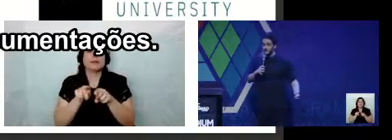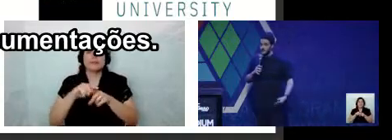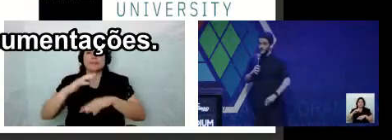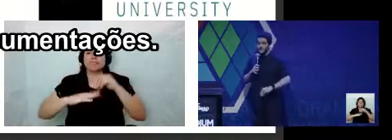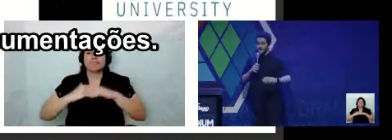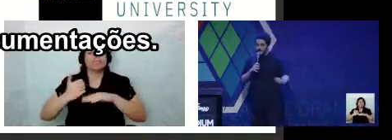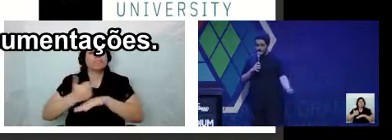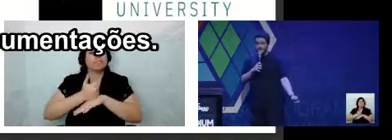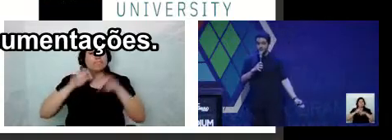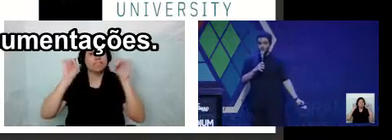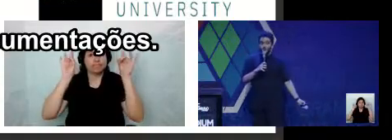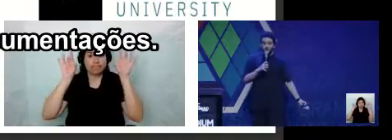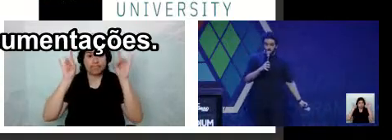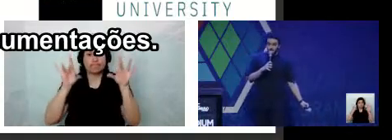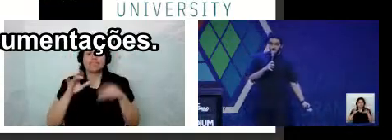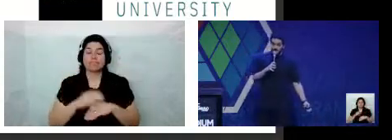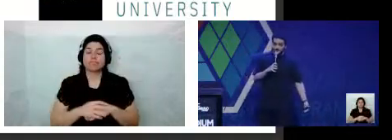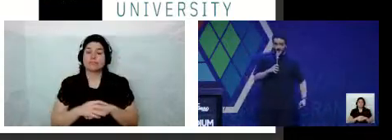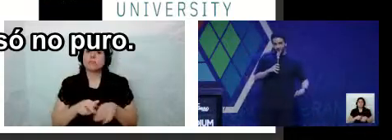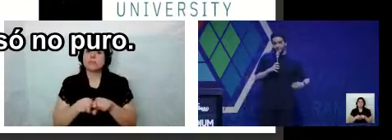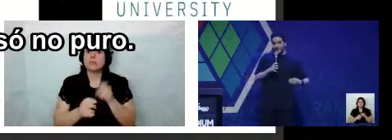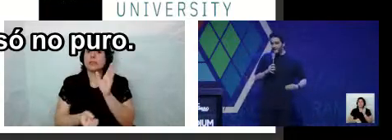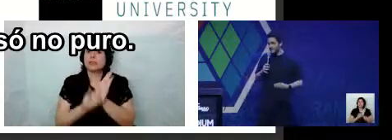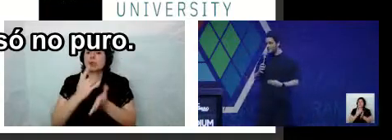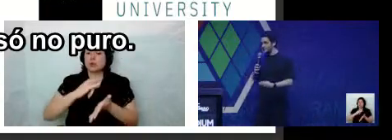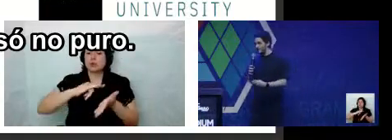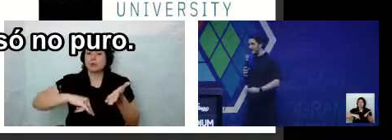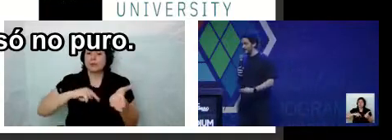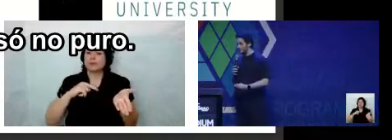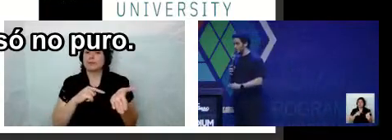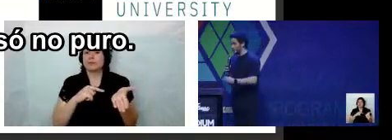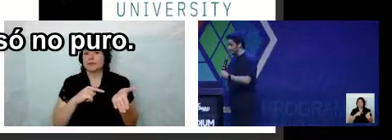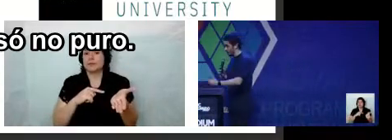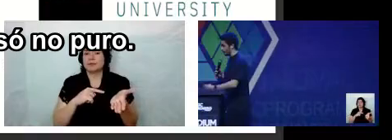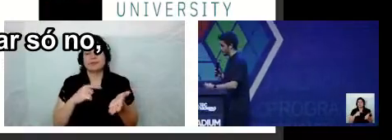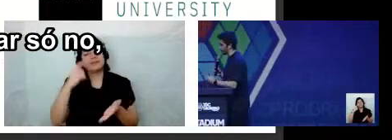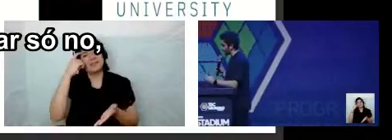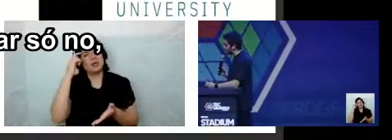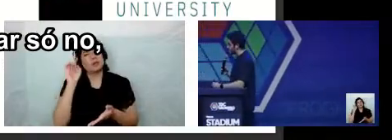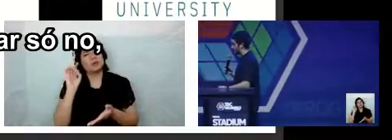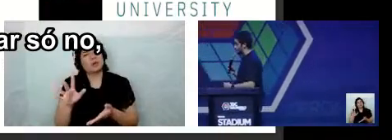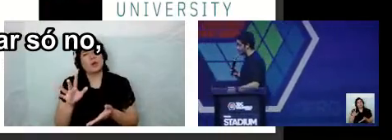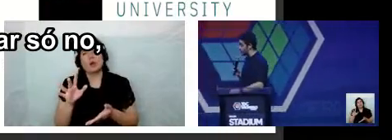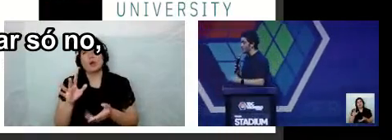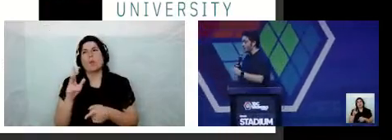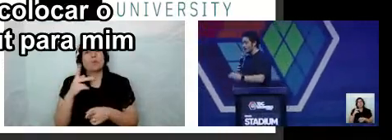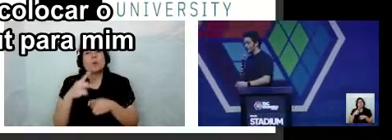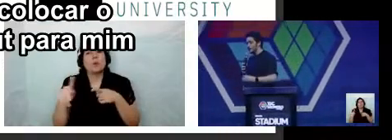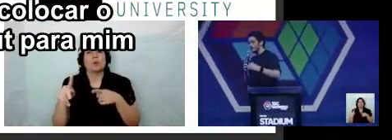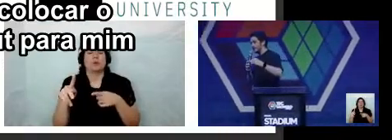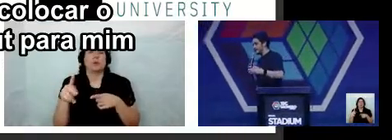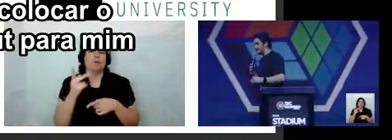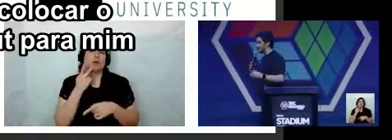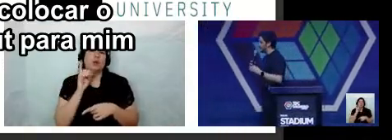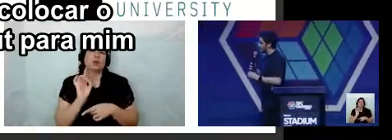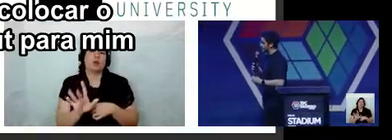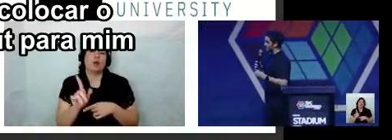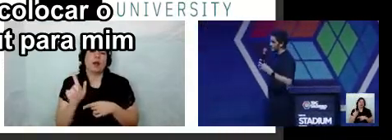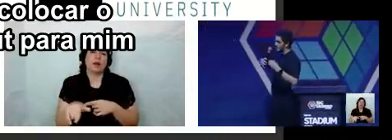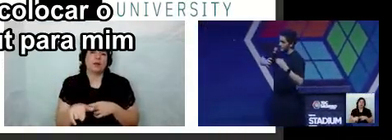cargos técnicos, e a criação de documentações. Então, não dá para a gente ficar só no puro. Então, não dá para a gente ficar só no, olha, então